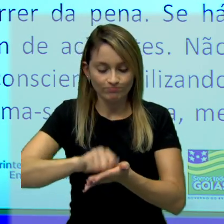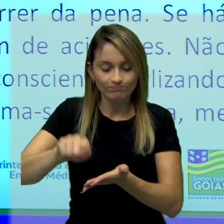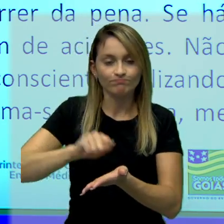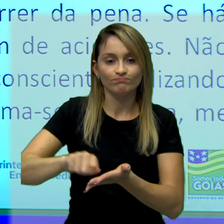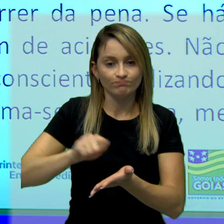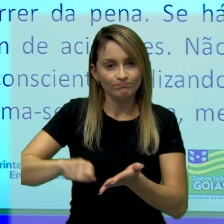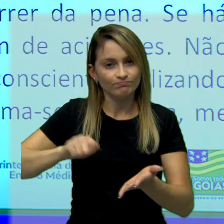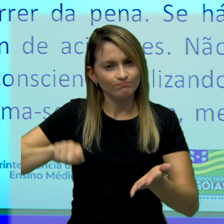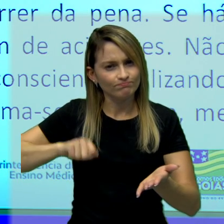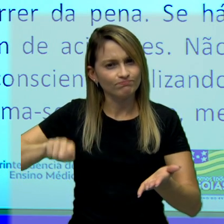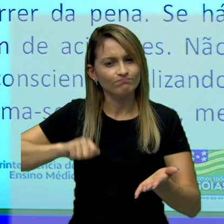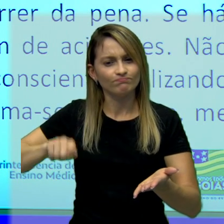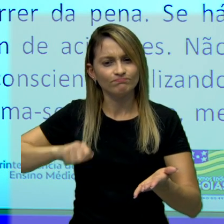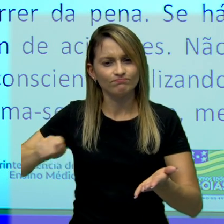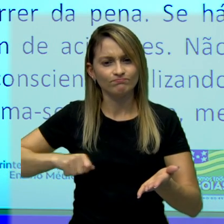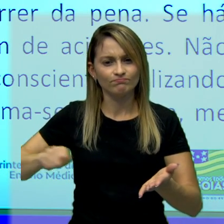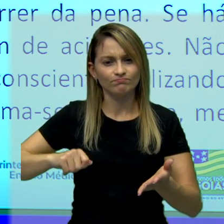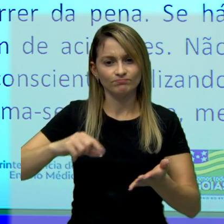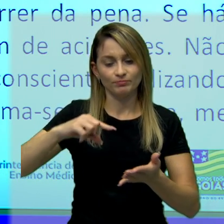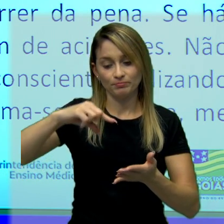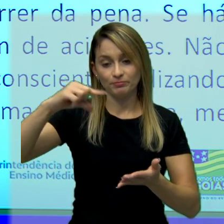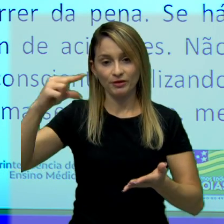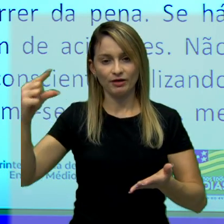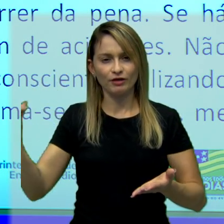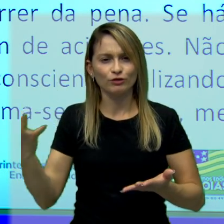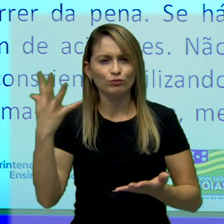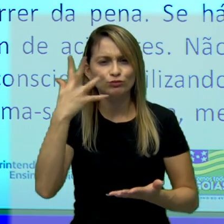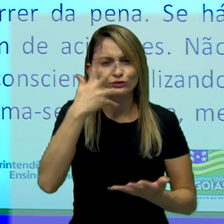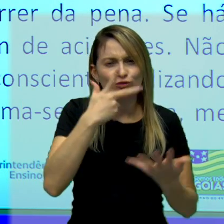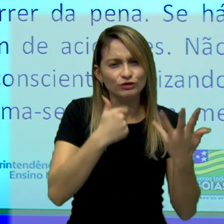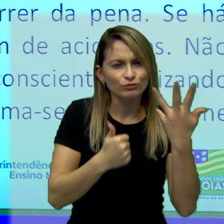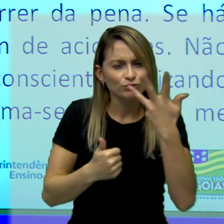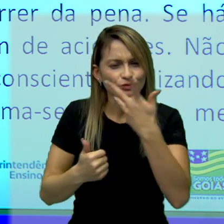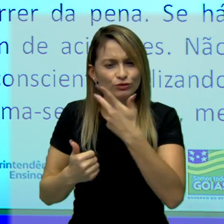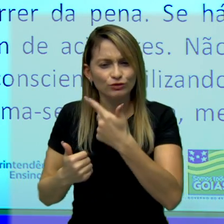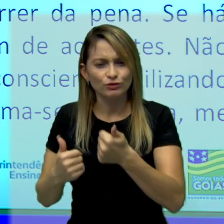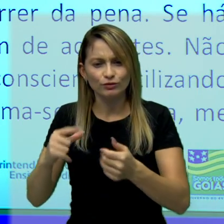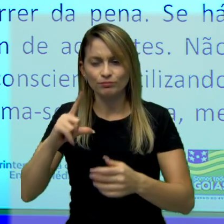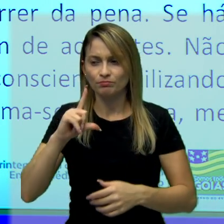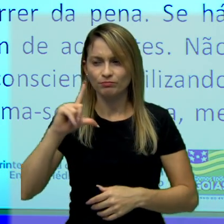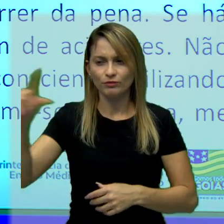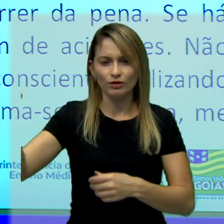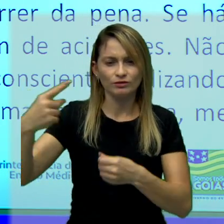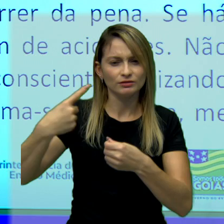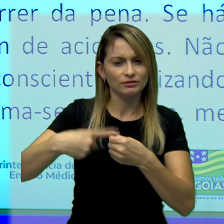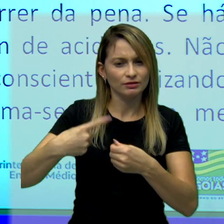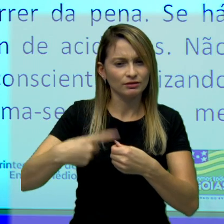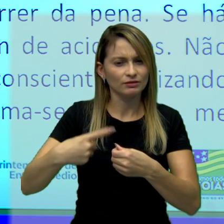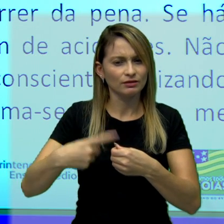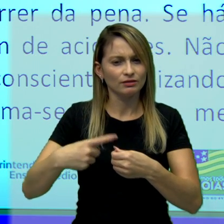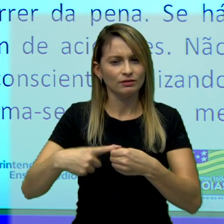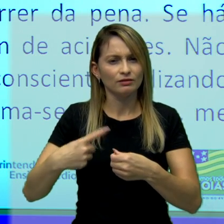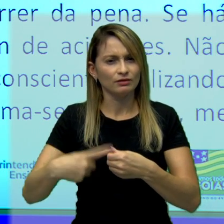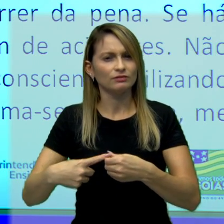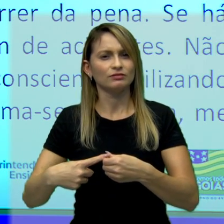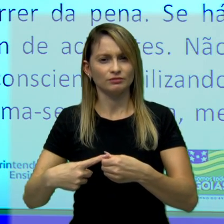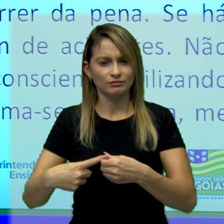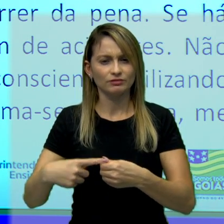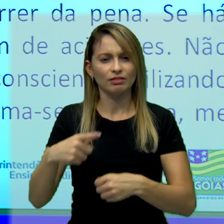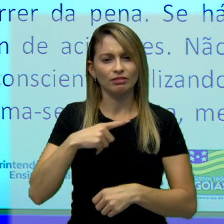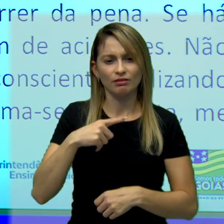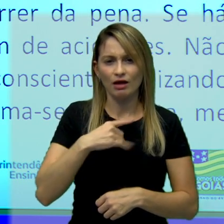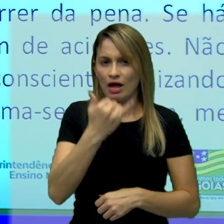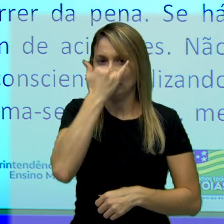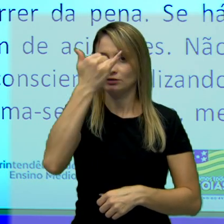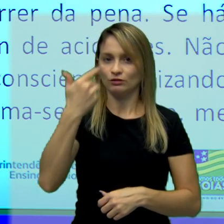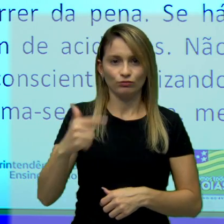saiu, quase ao correr da pena. Se há belezas em vou-me embora para Pasárgada, elas não